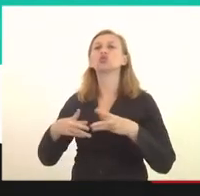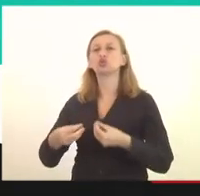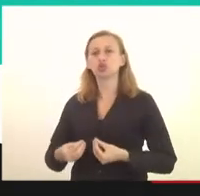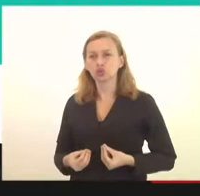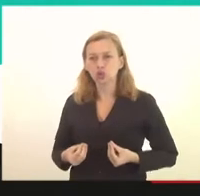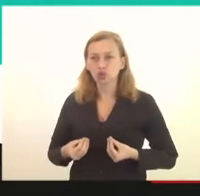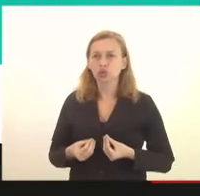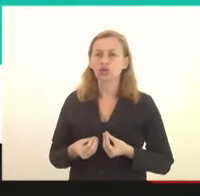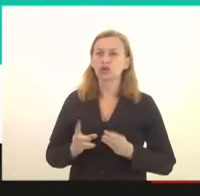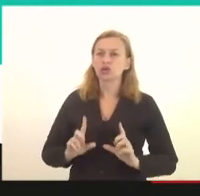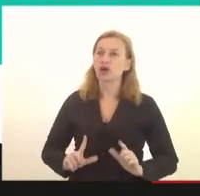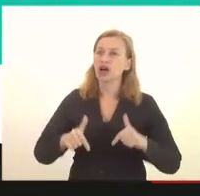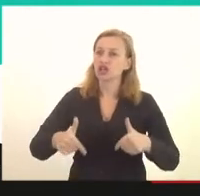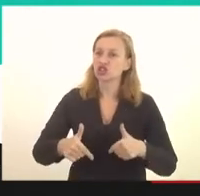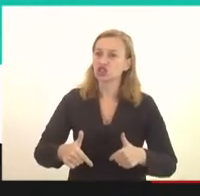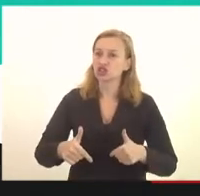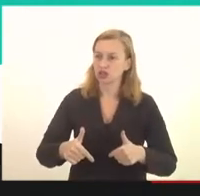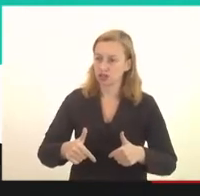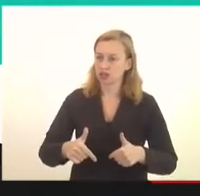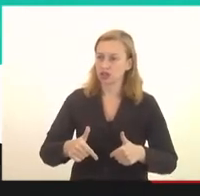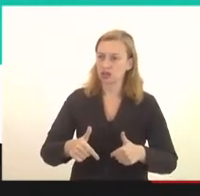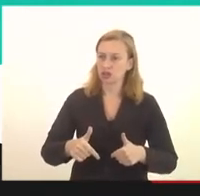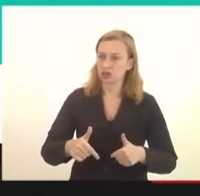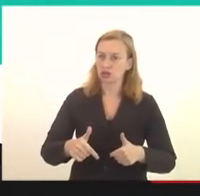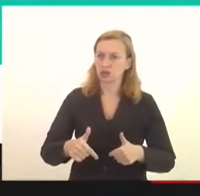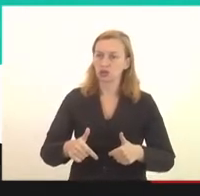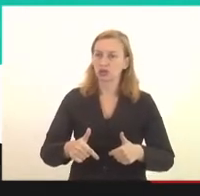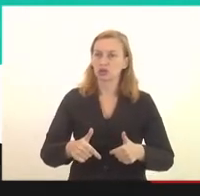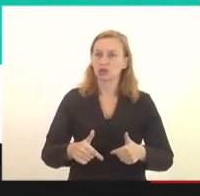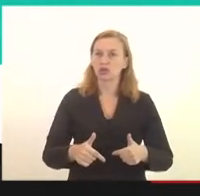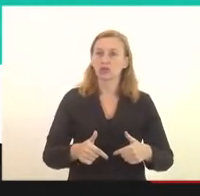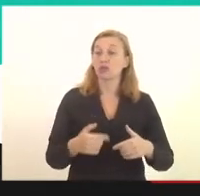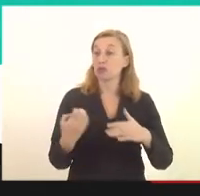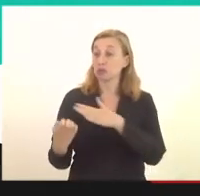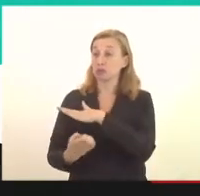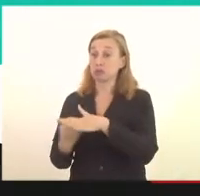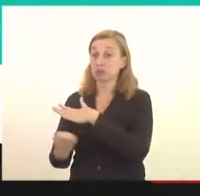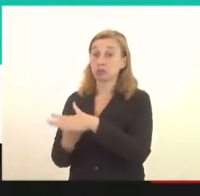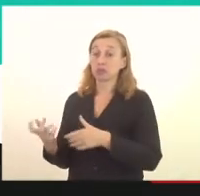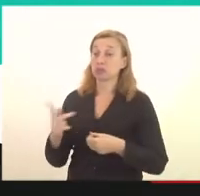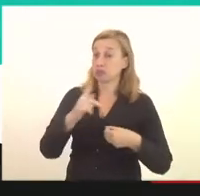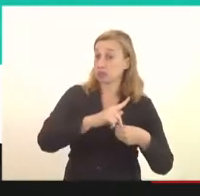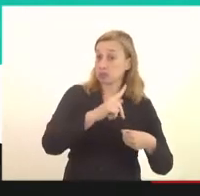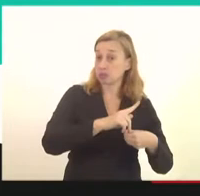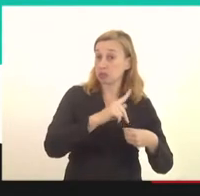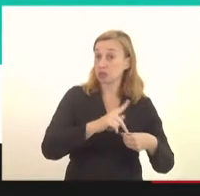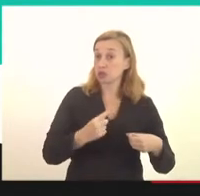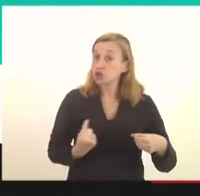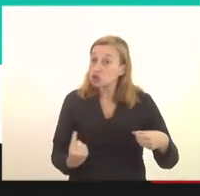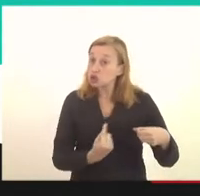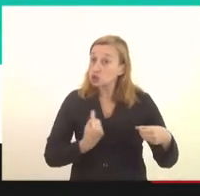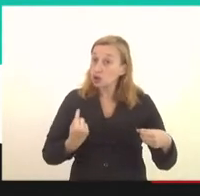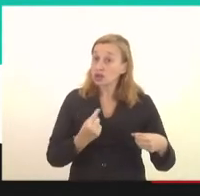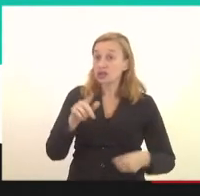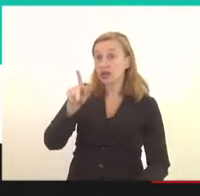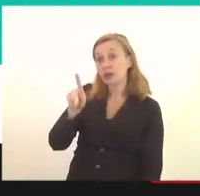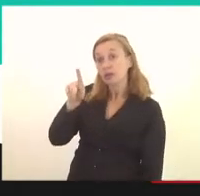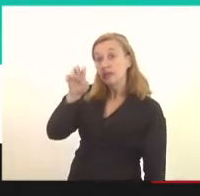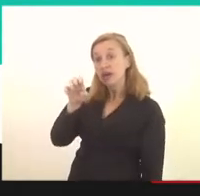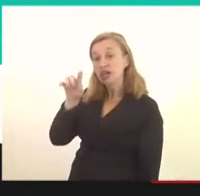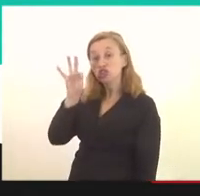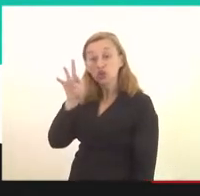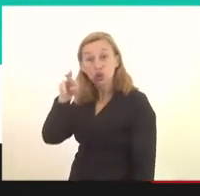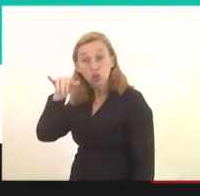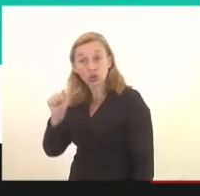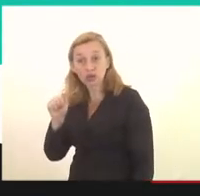nossa ação como não operadora e da Petrobras como operadora, é feito em conformidade tanto com o contrato de consórcio,